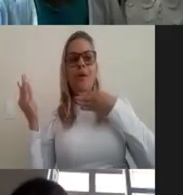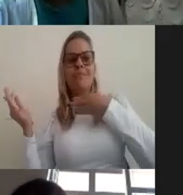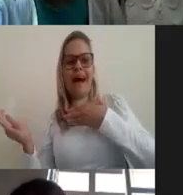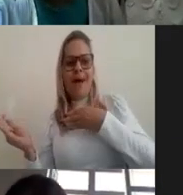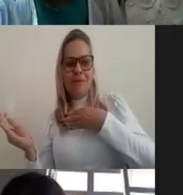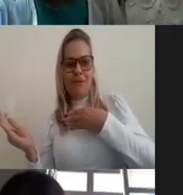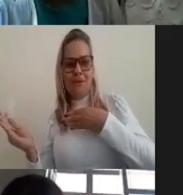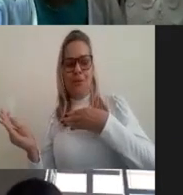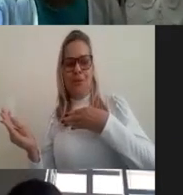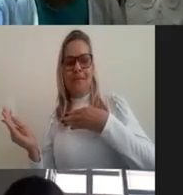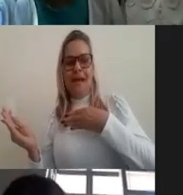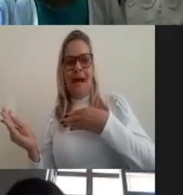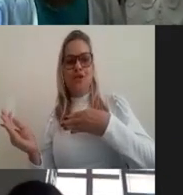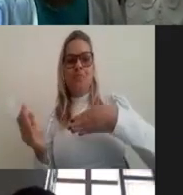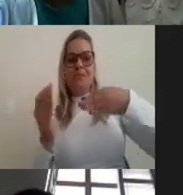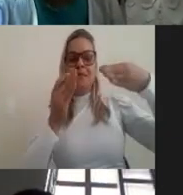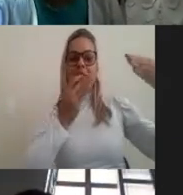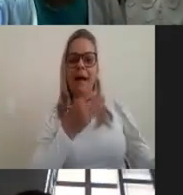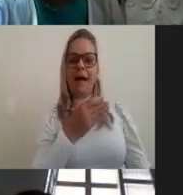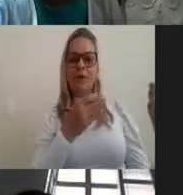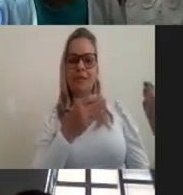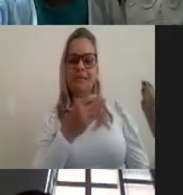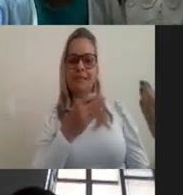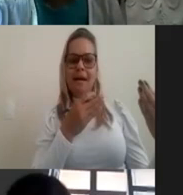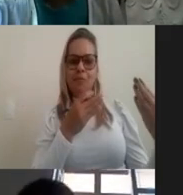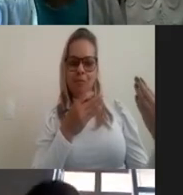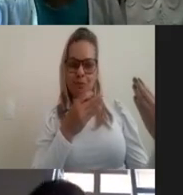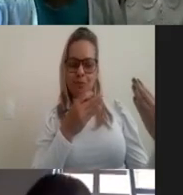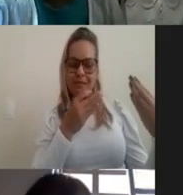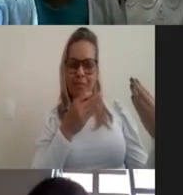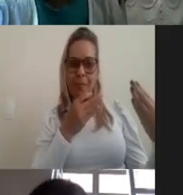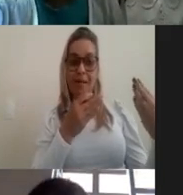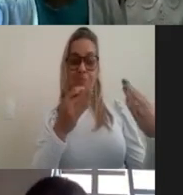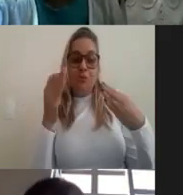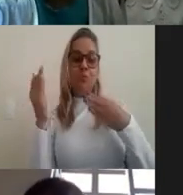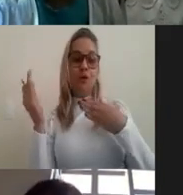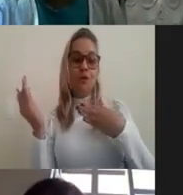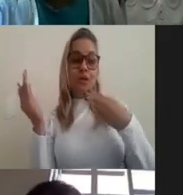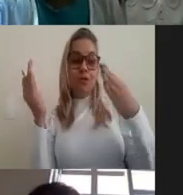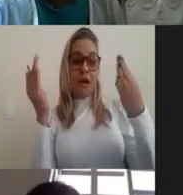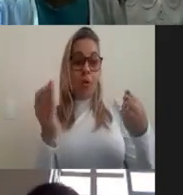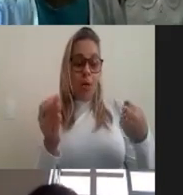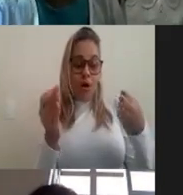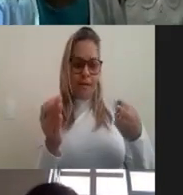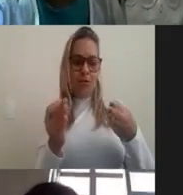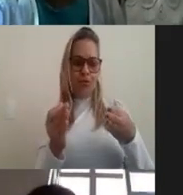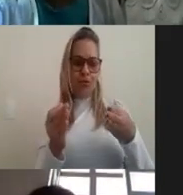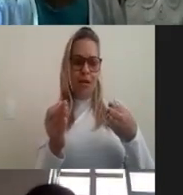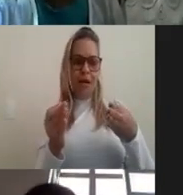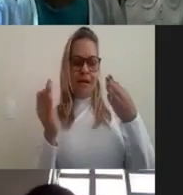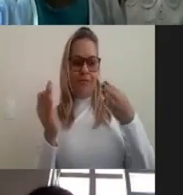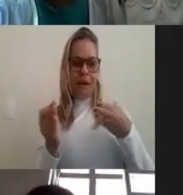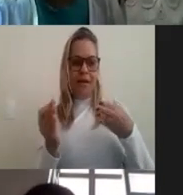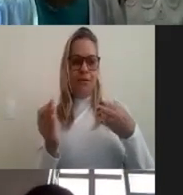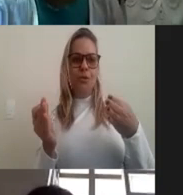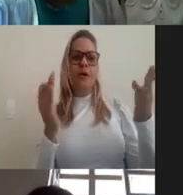tem que comentar legal! com as Que pessoas. A gente legal! precisa falar da nossa necessidade para as pessoas também, para que as pessoas possam nos ajudar igual agora essa